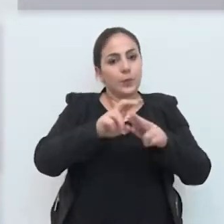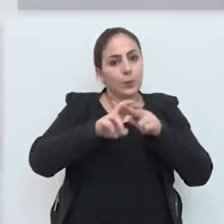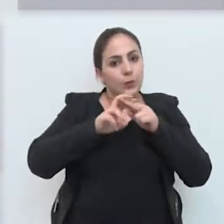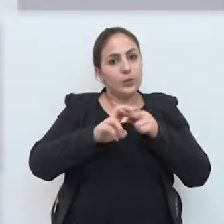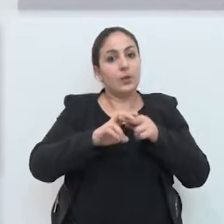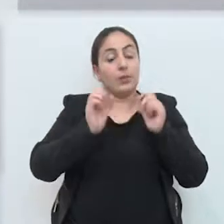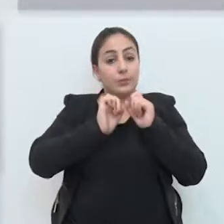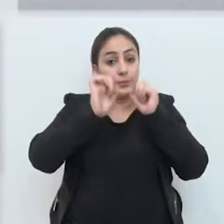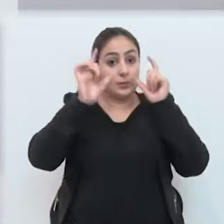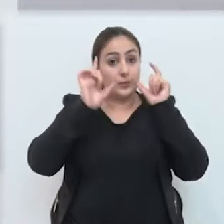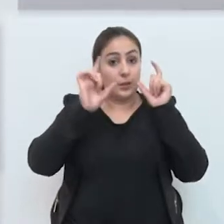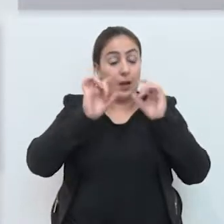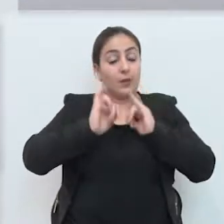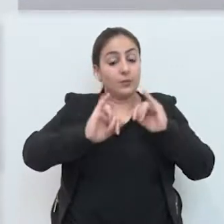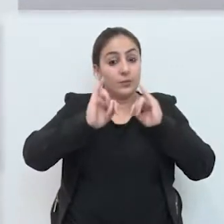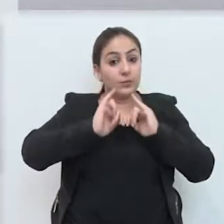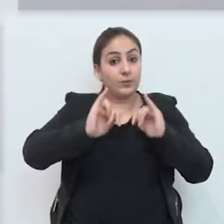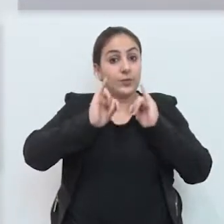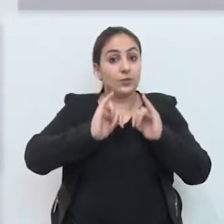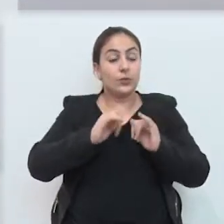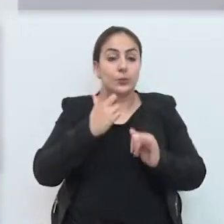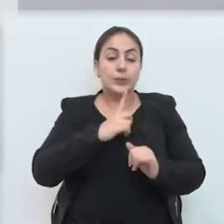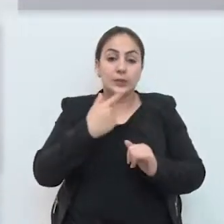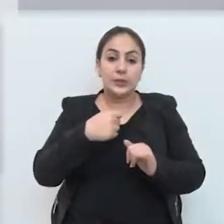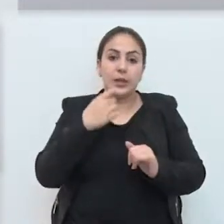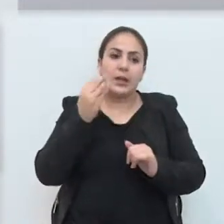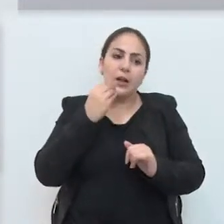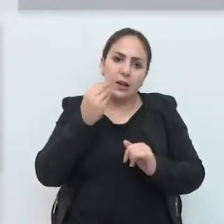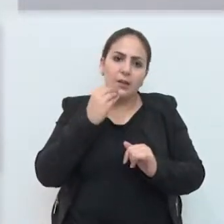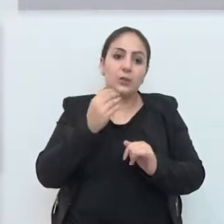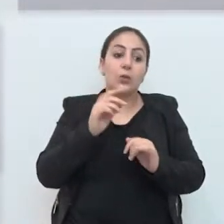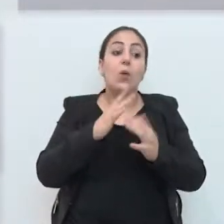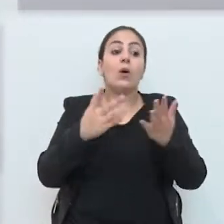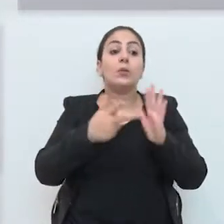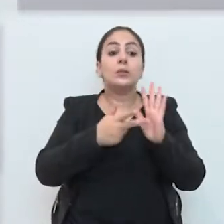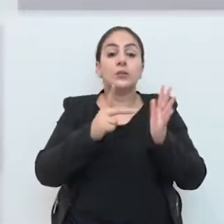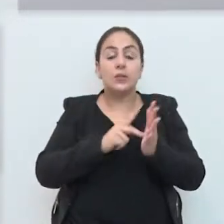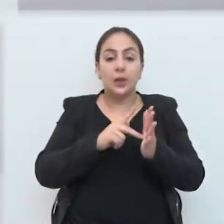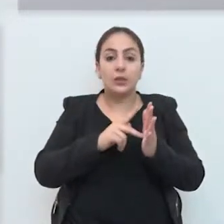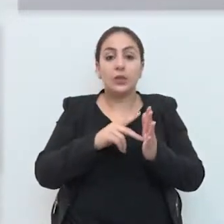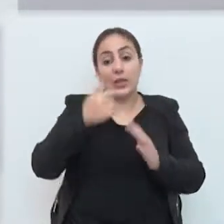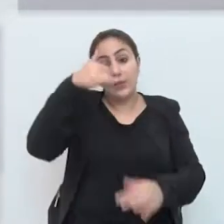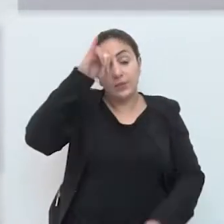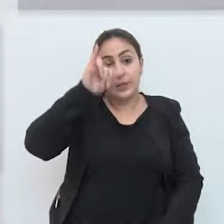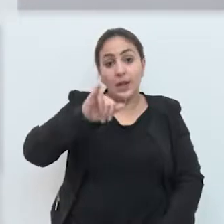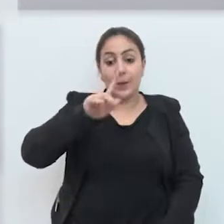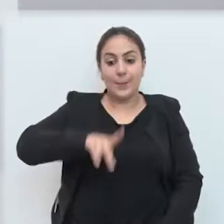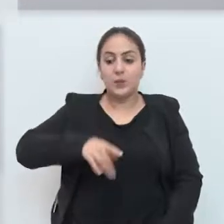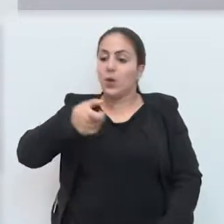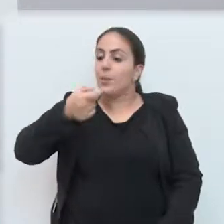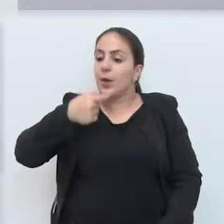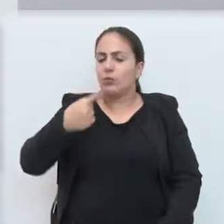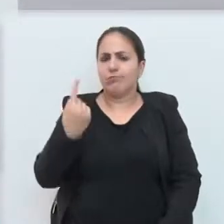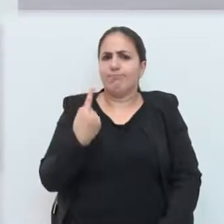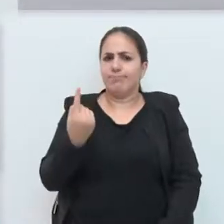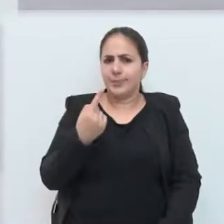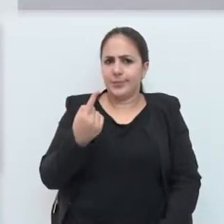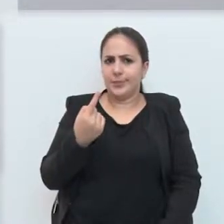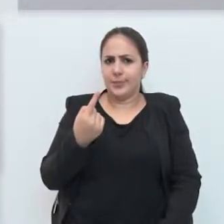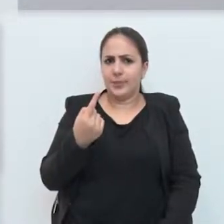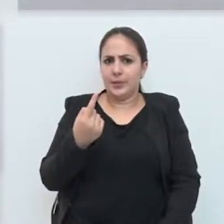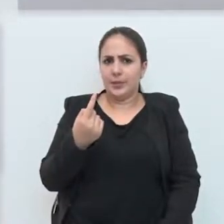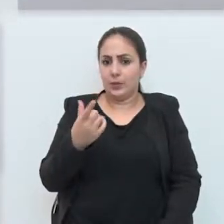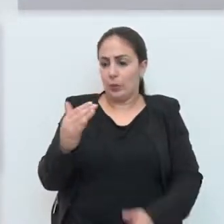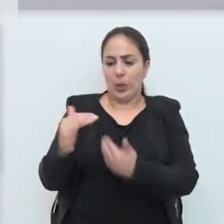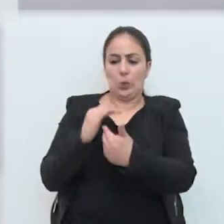população. Então, esses alertas, esses avisos, eles têm obviamente que esse sentido, de evitar a automedicação e que as pessoas possam